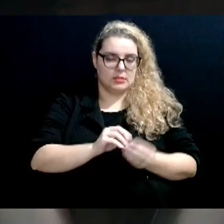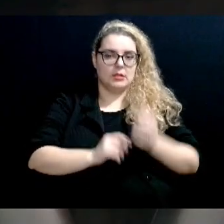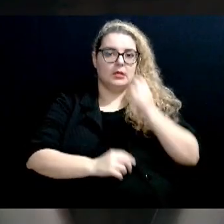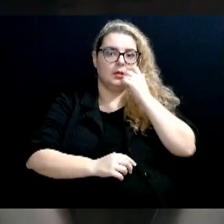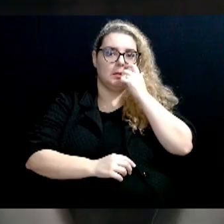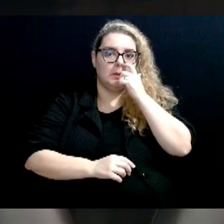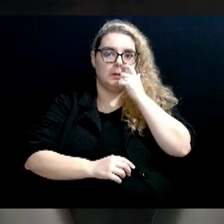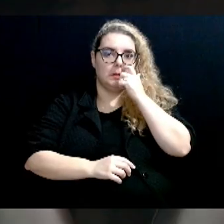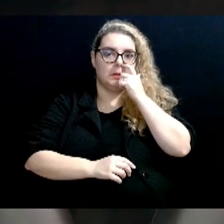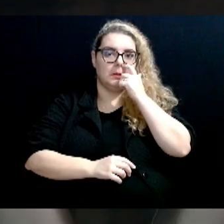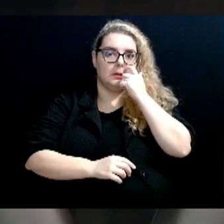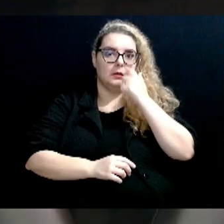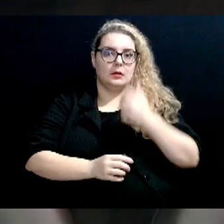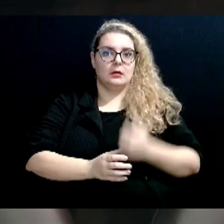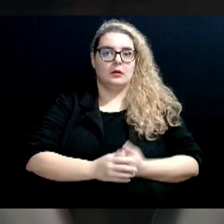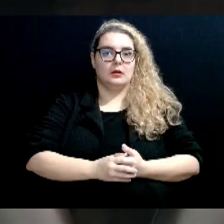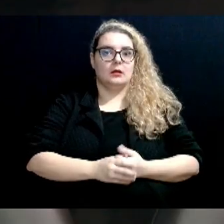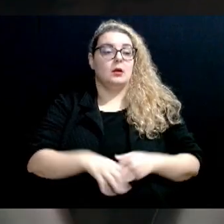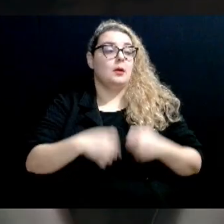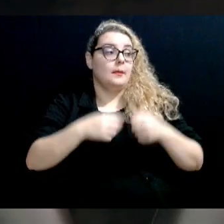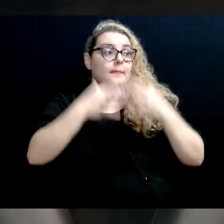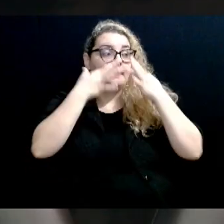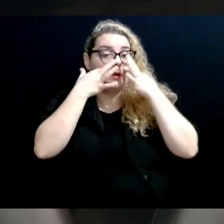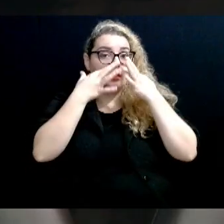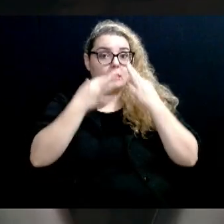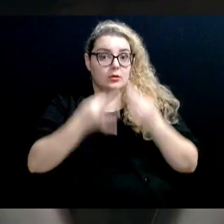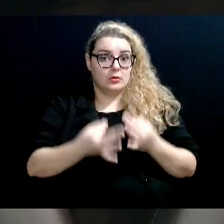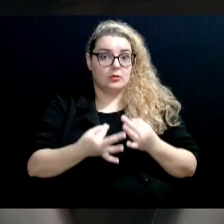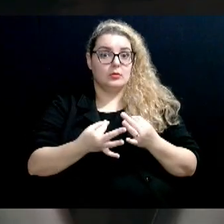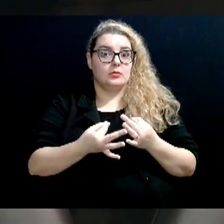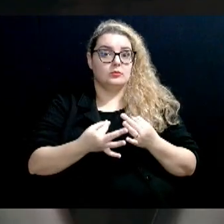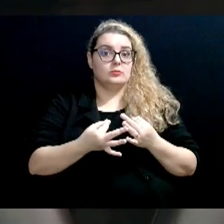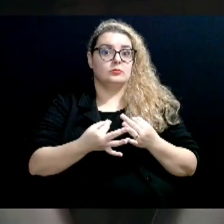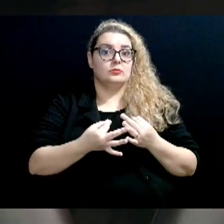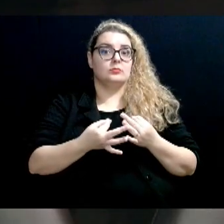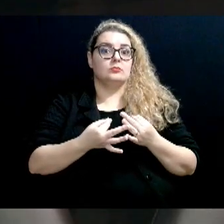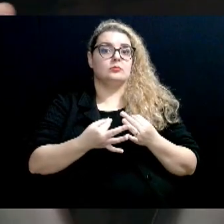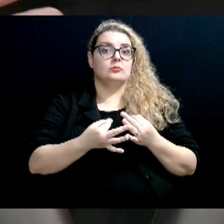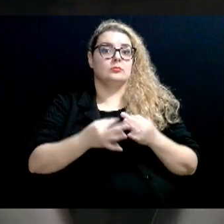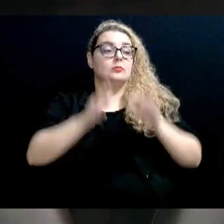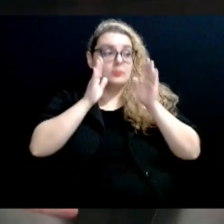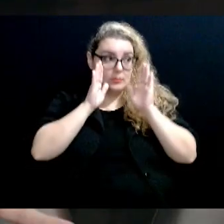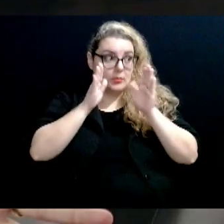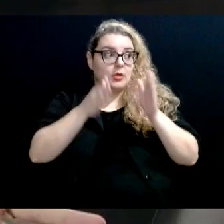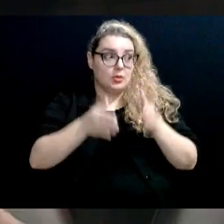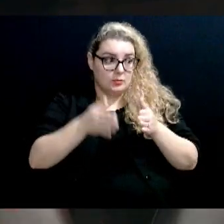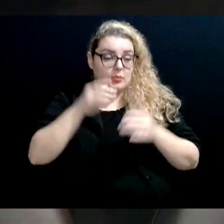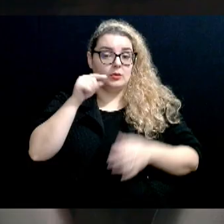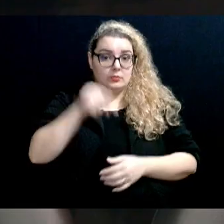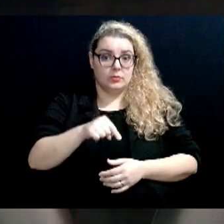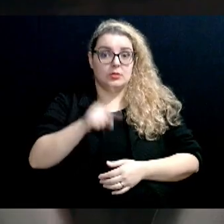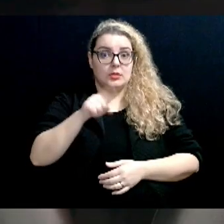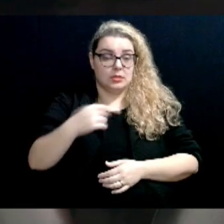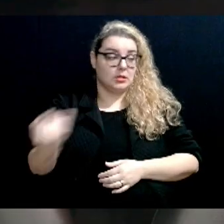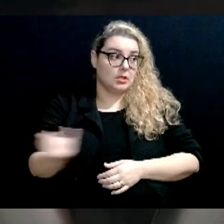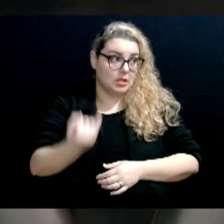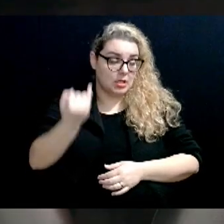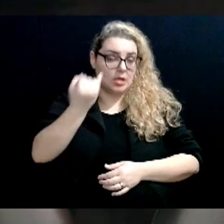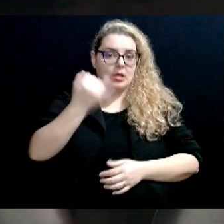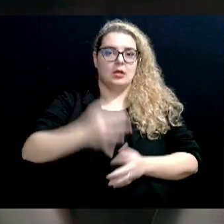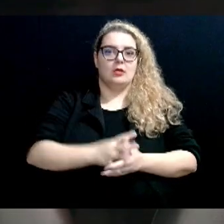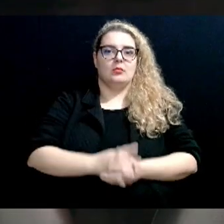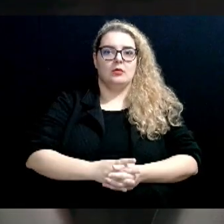precisa ali de uma atenção para focar naquilo que é importante ou não